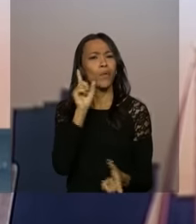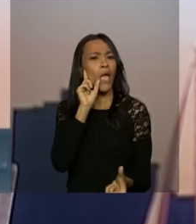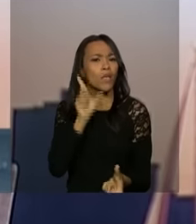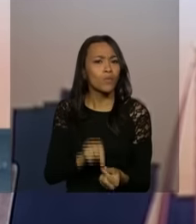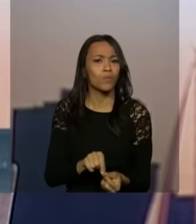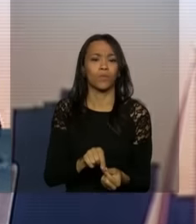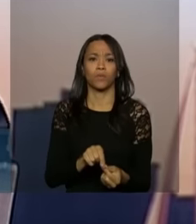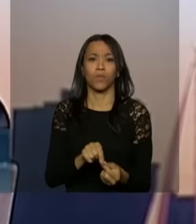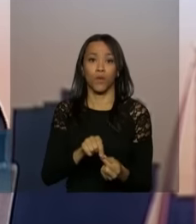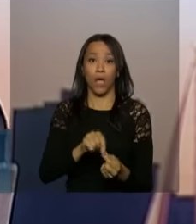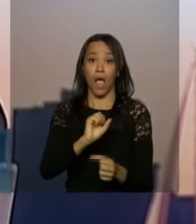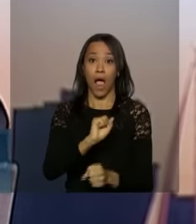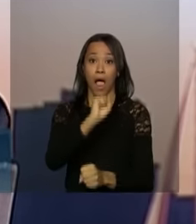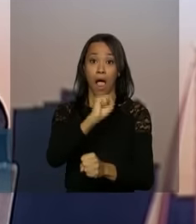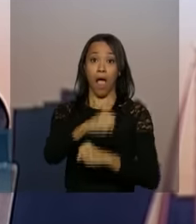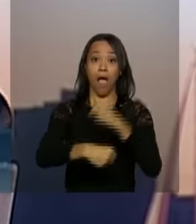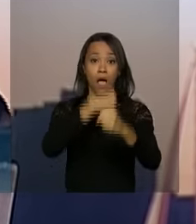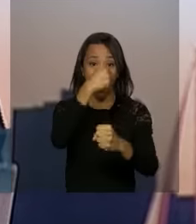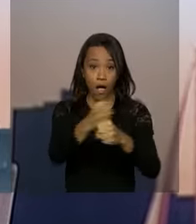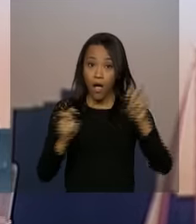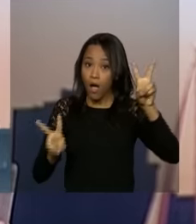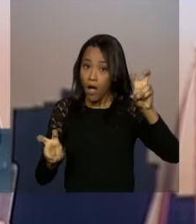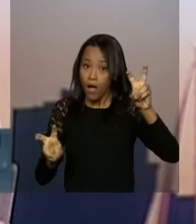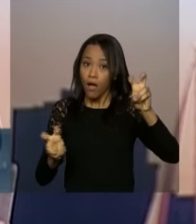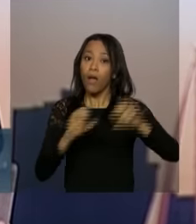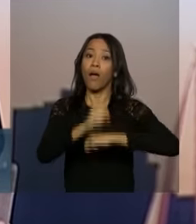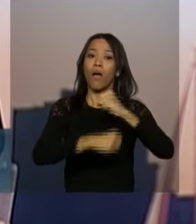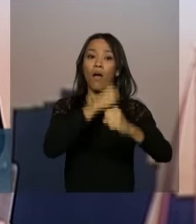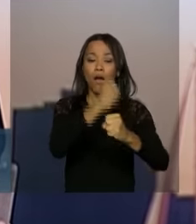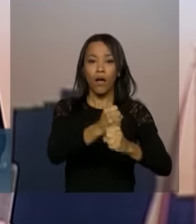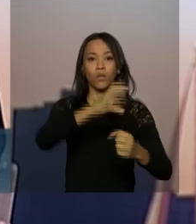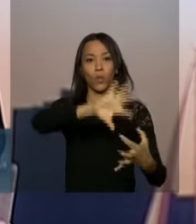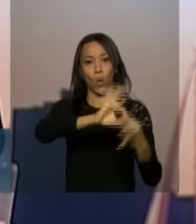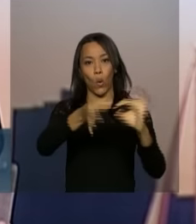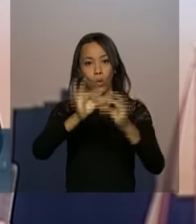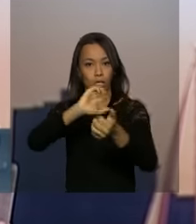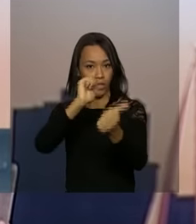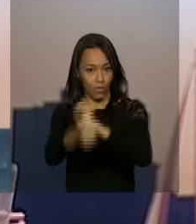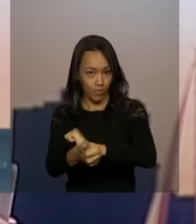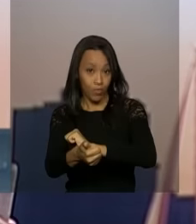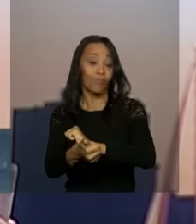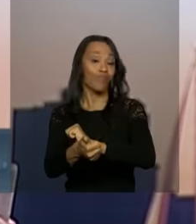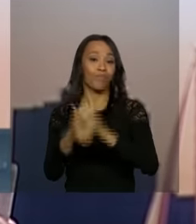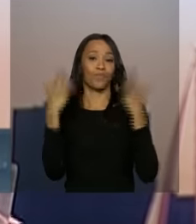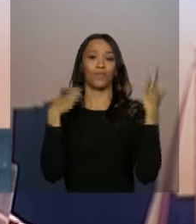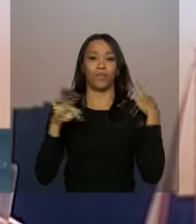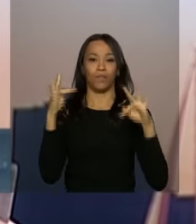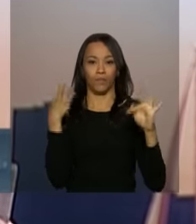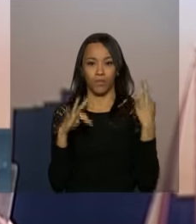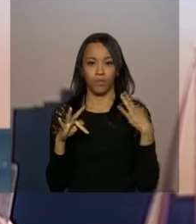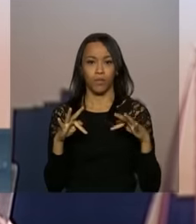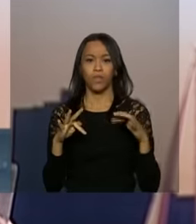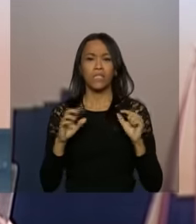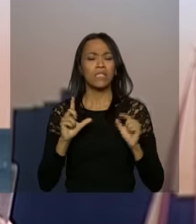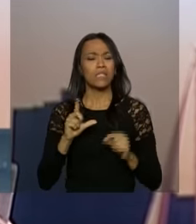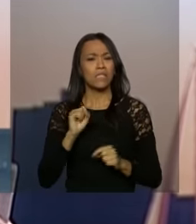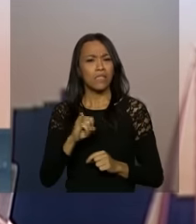Ano Olímpico para o Turismo. De fato, se tem algo que